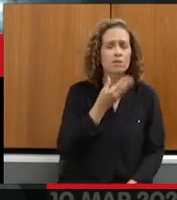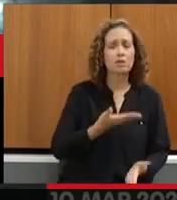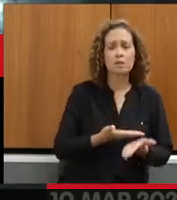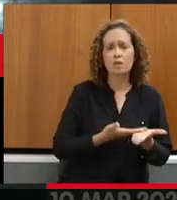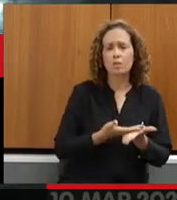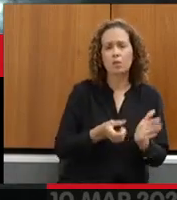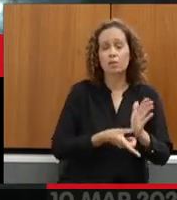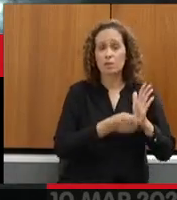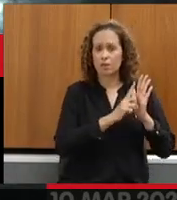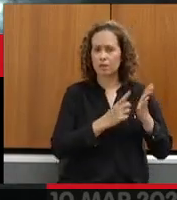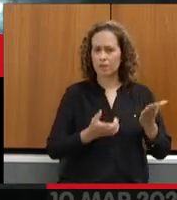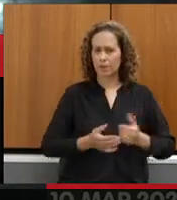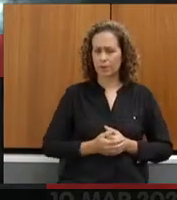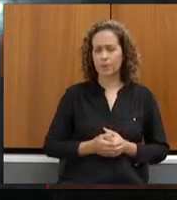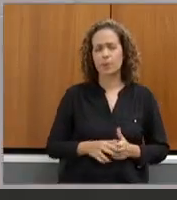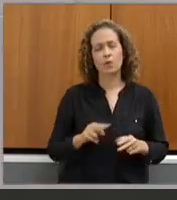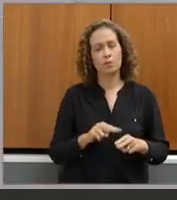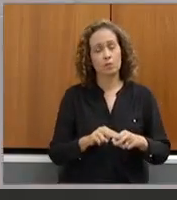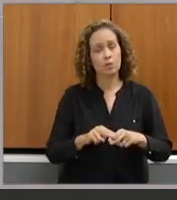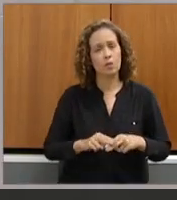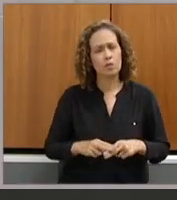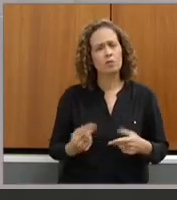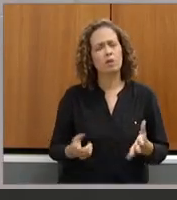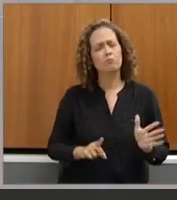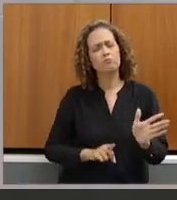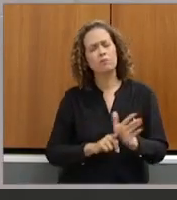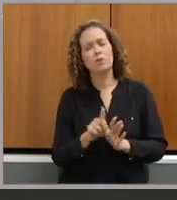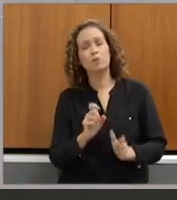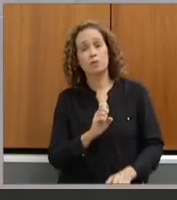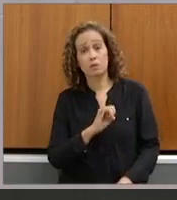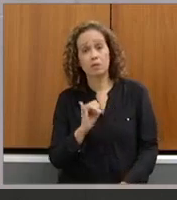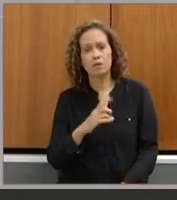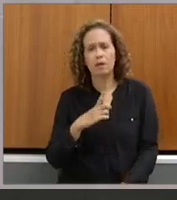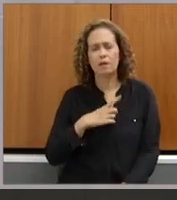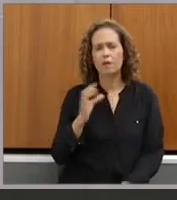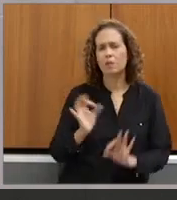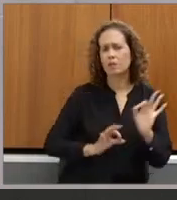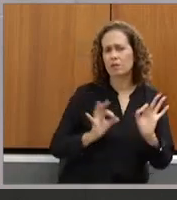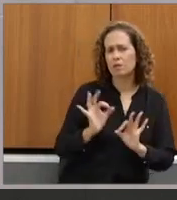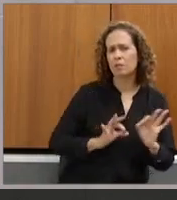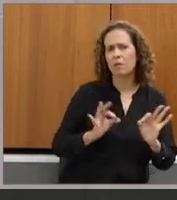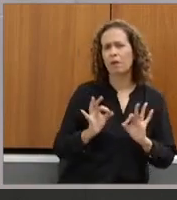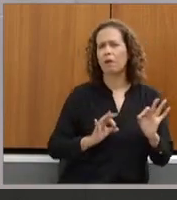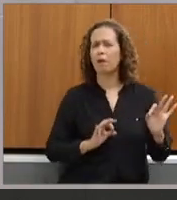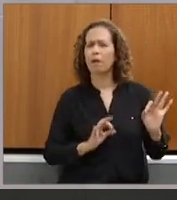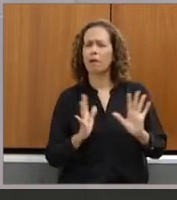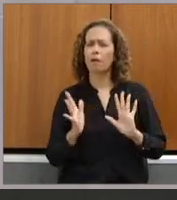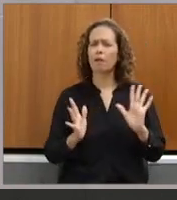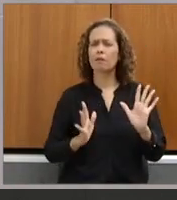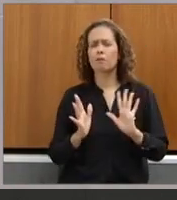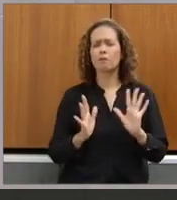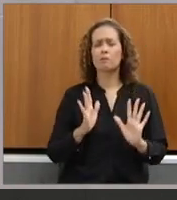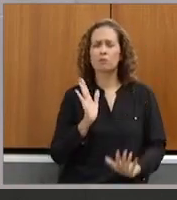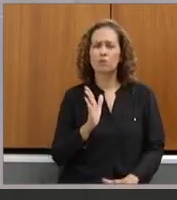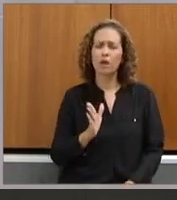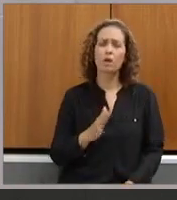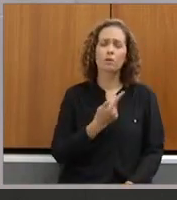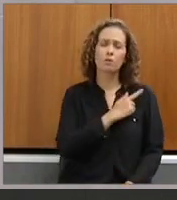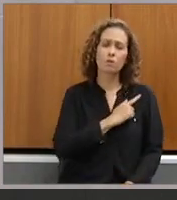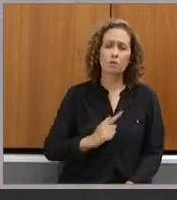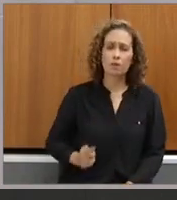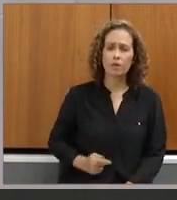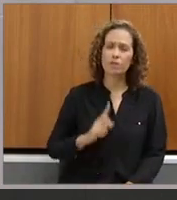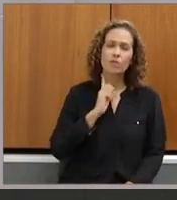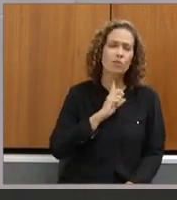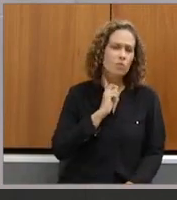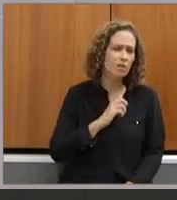ter o tratamento precoce por isso eu faço uma indagação se existe algum planejamento alguma previsão alguma posição do governo de Minas de relações